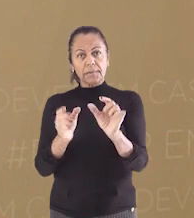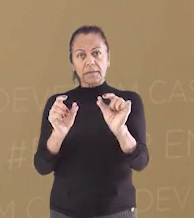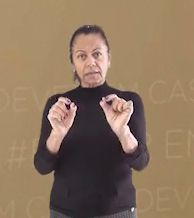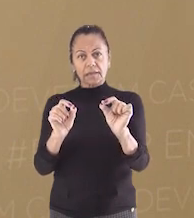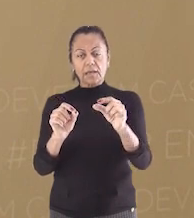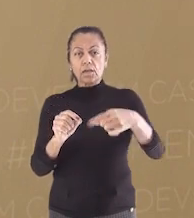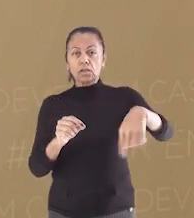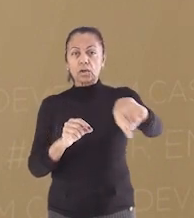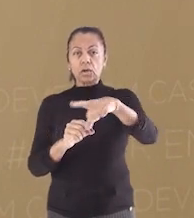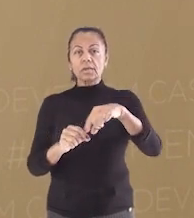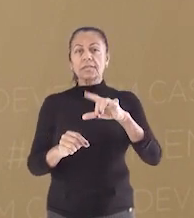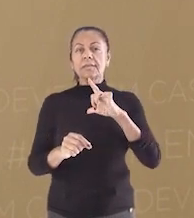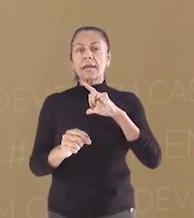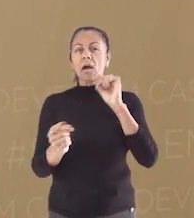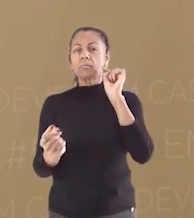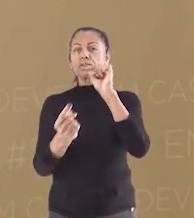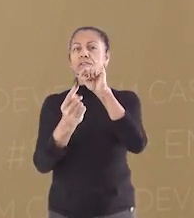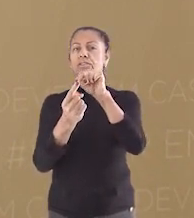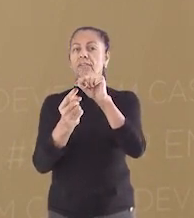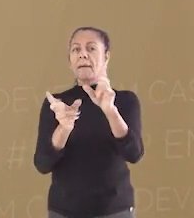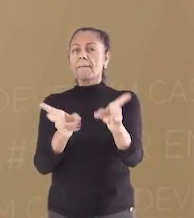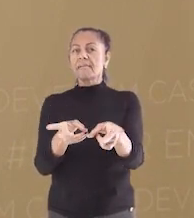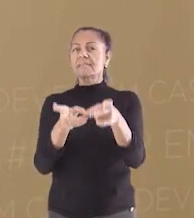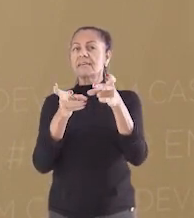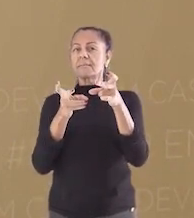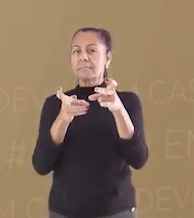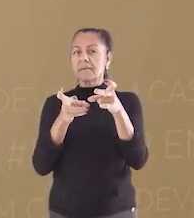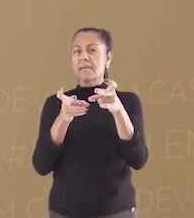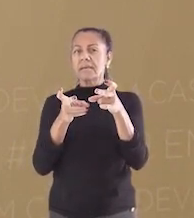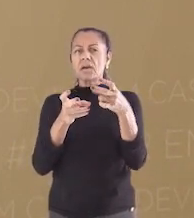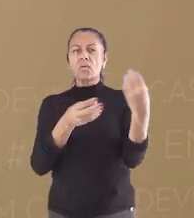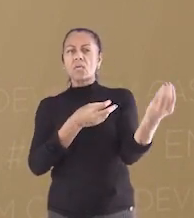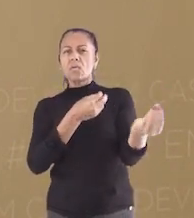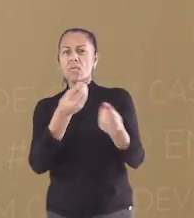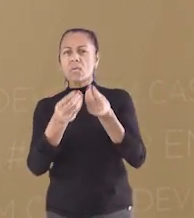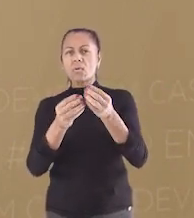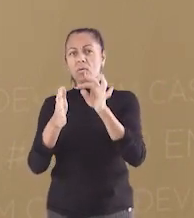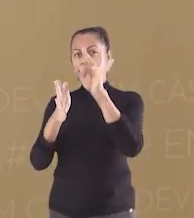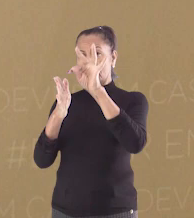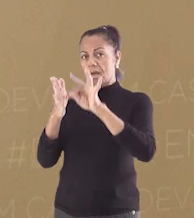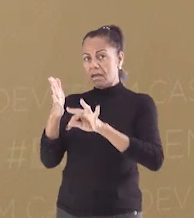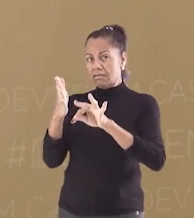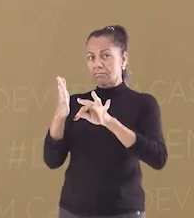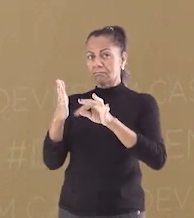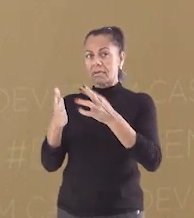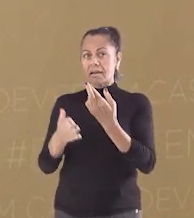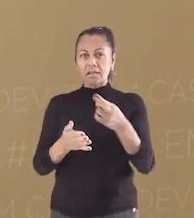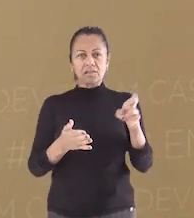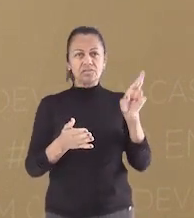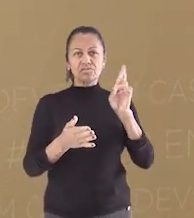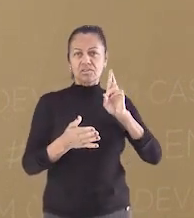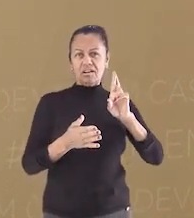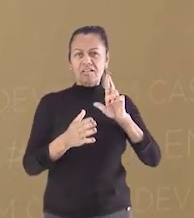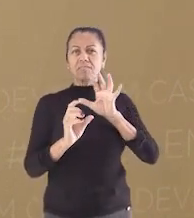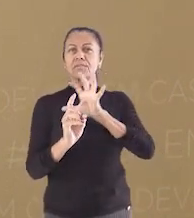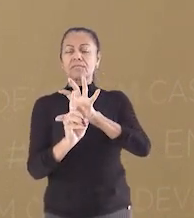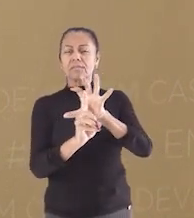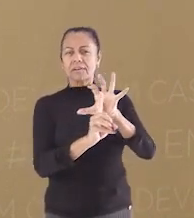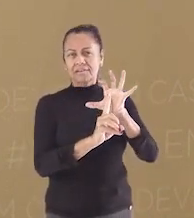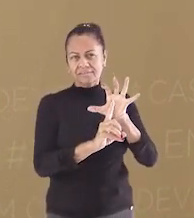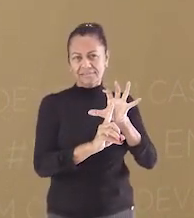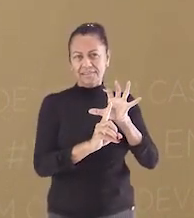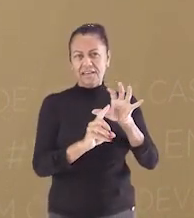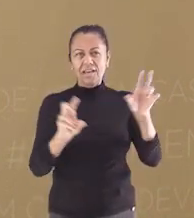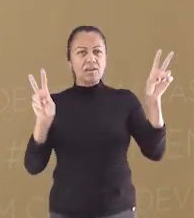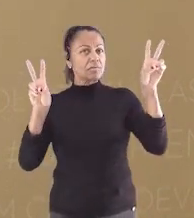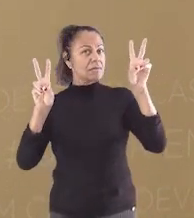na qual temos como objetivo perceber a influência dos textos sagrados na vida dos fiéis. O tema de hoje